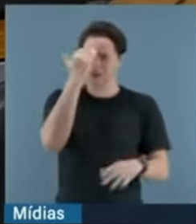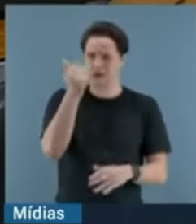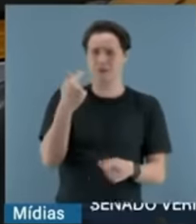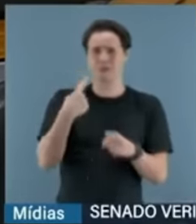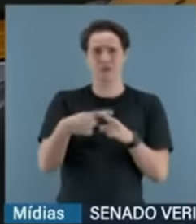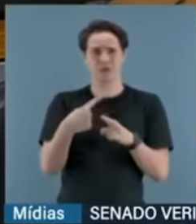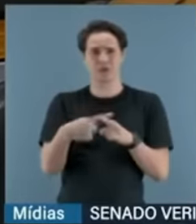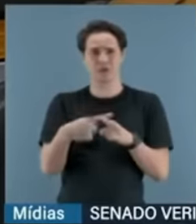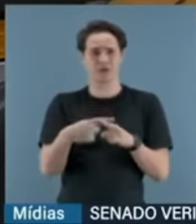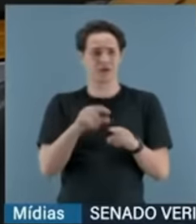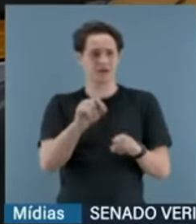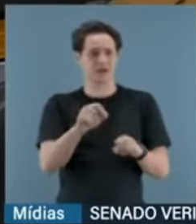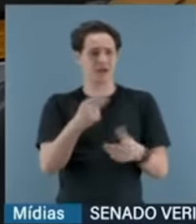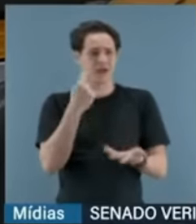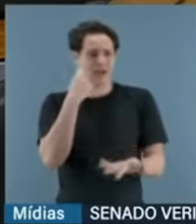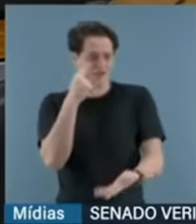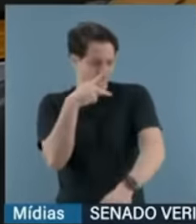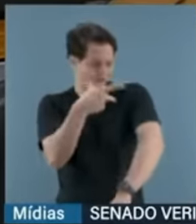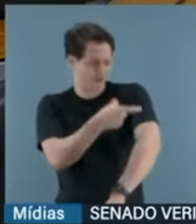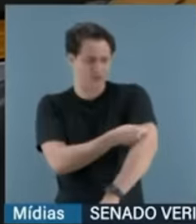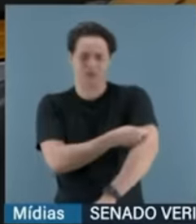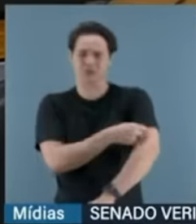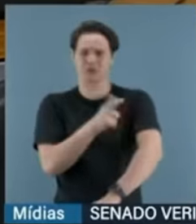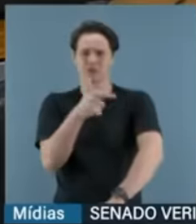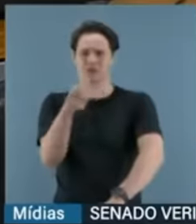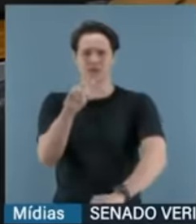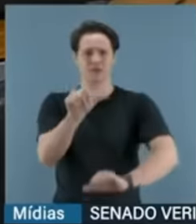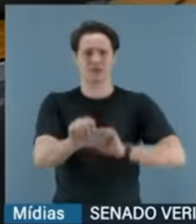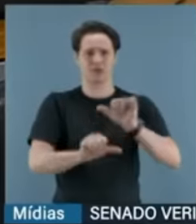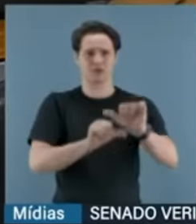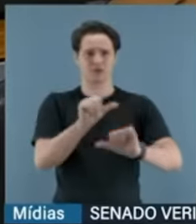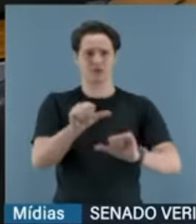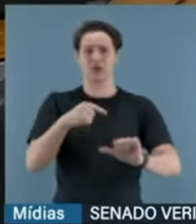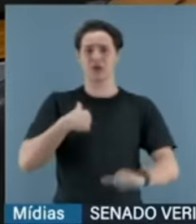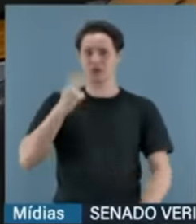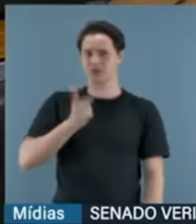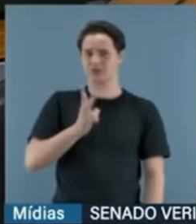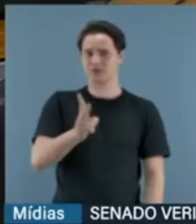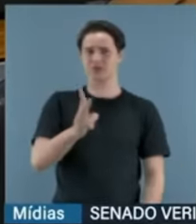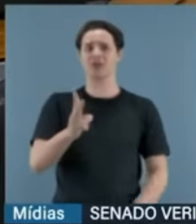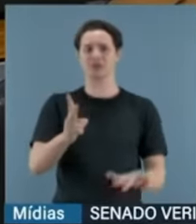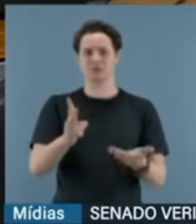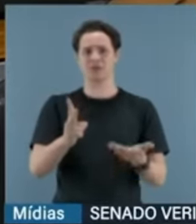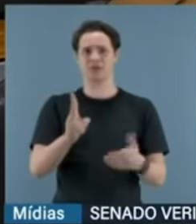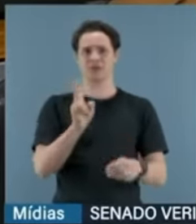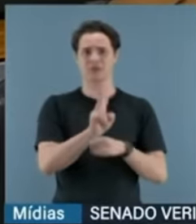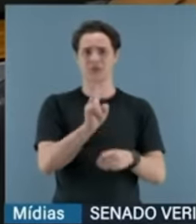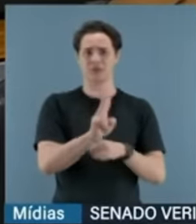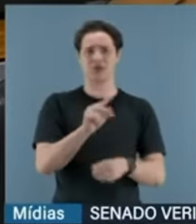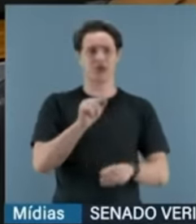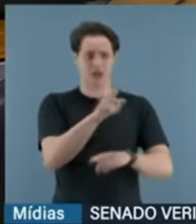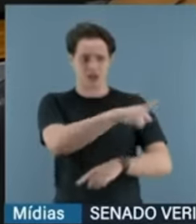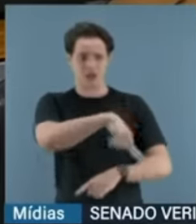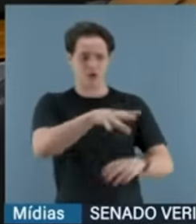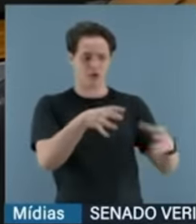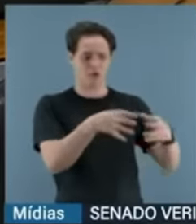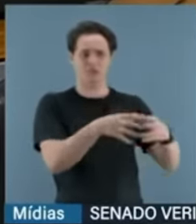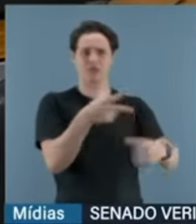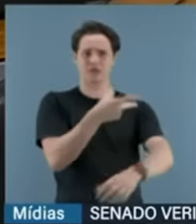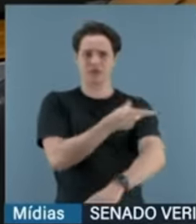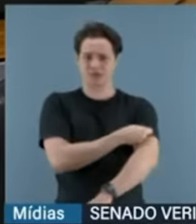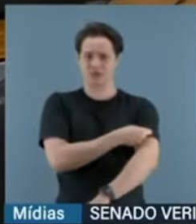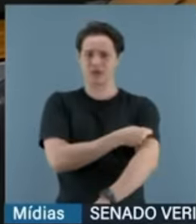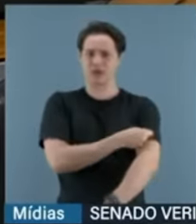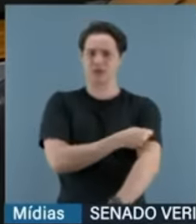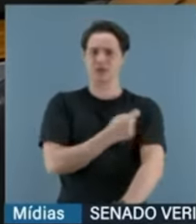acho que os cartões de vacina não foram alterados. Eu sempre defendi que todos eles se vacinaram. Não é mentira. Nós soubemos